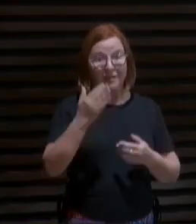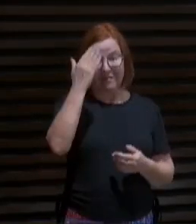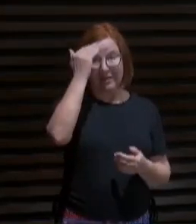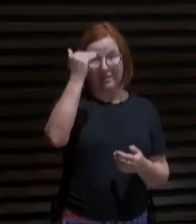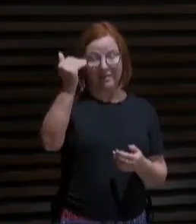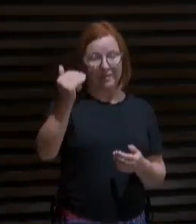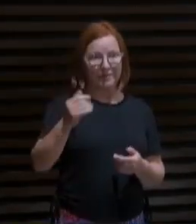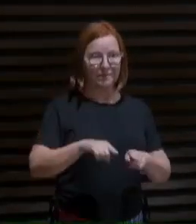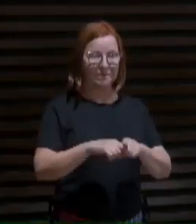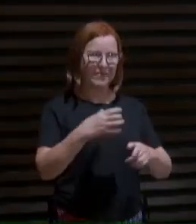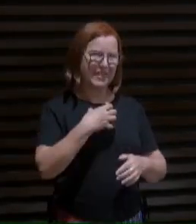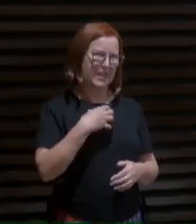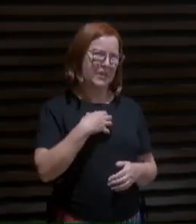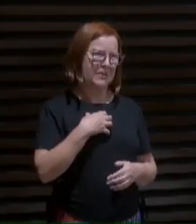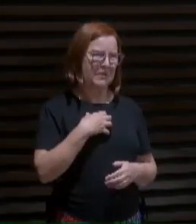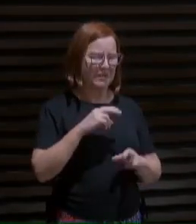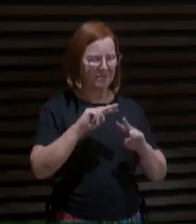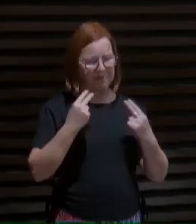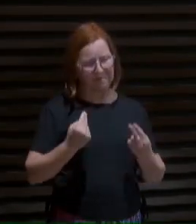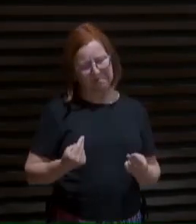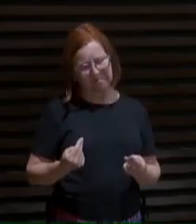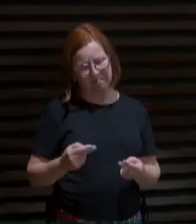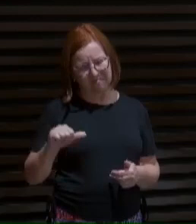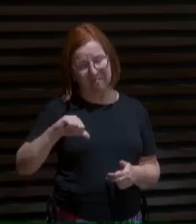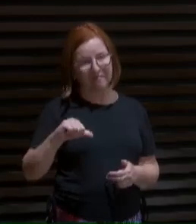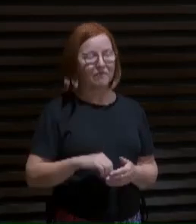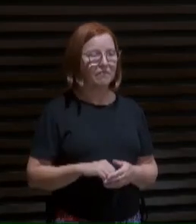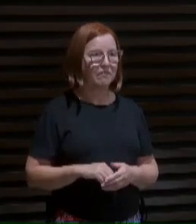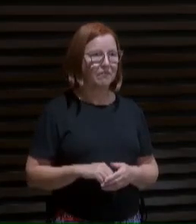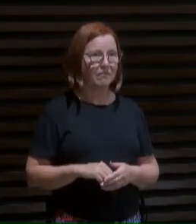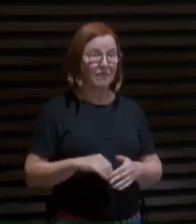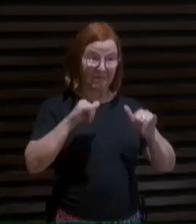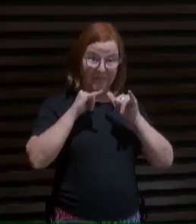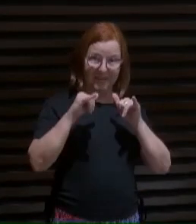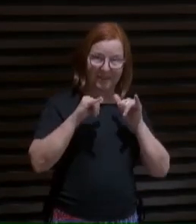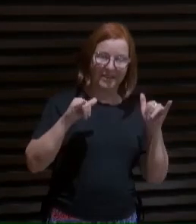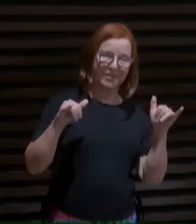Mas a natureza humana é terrível. Desviaram-se, disseram,